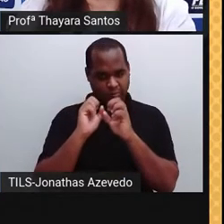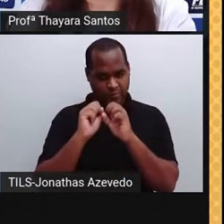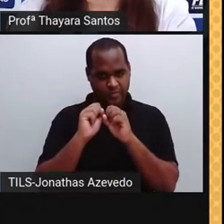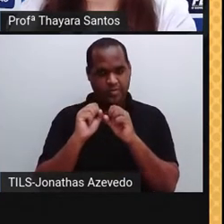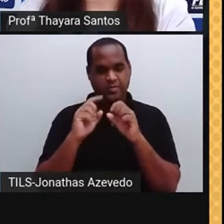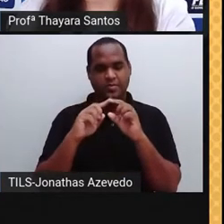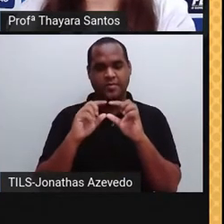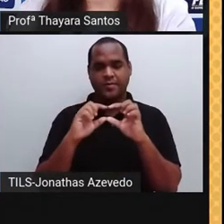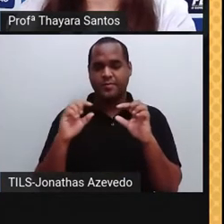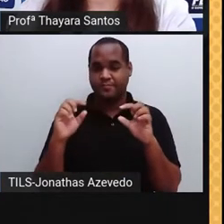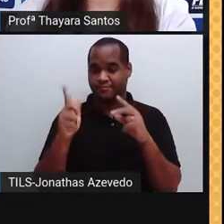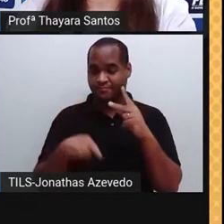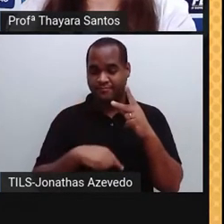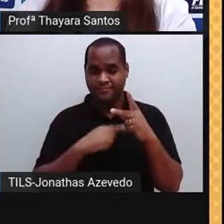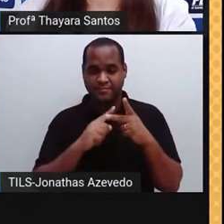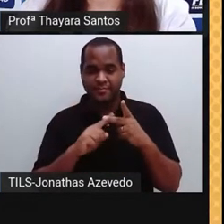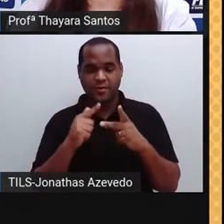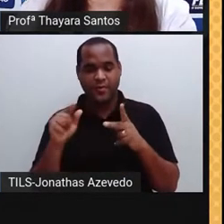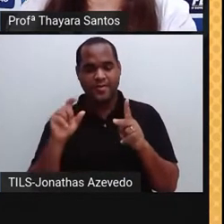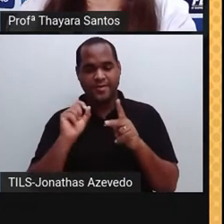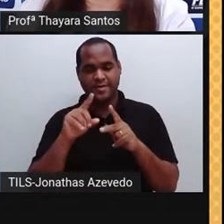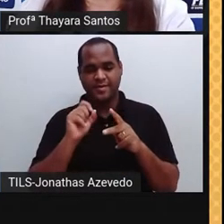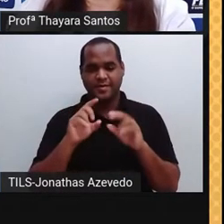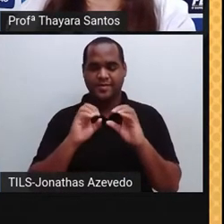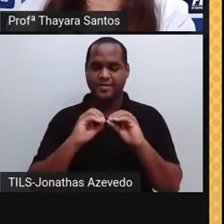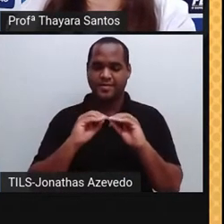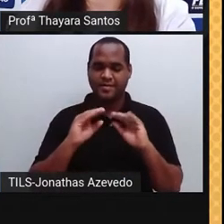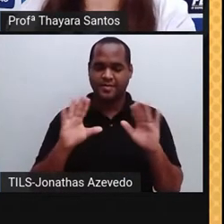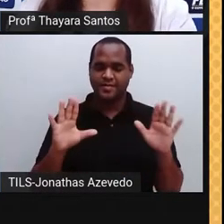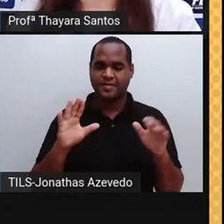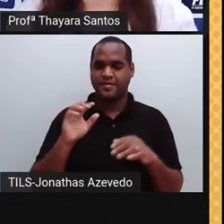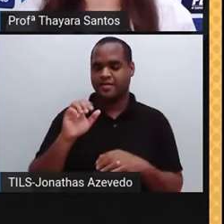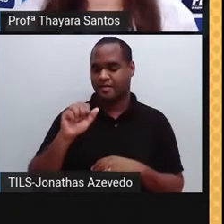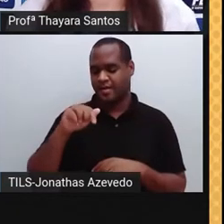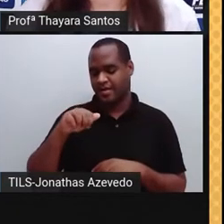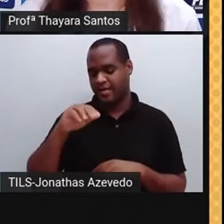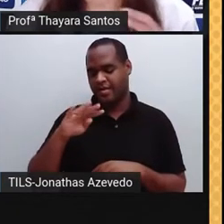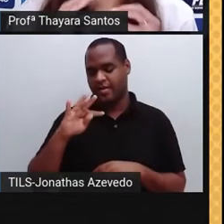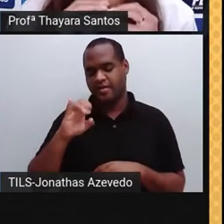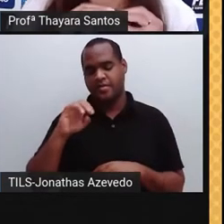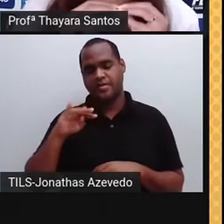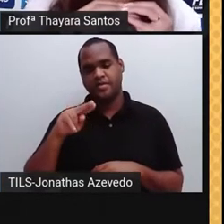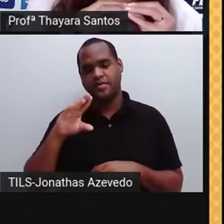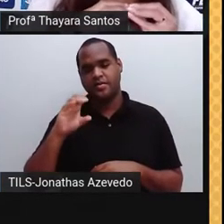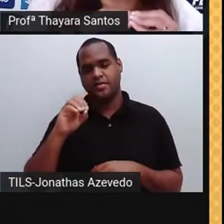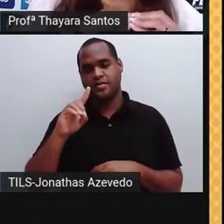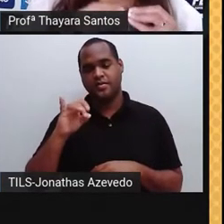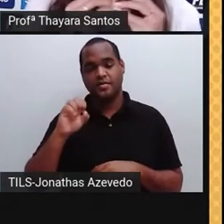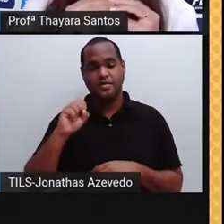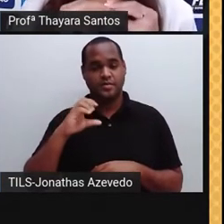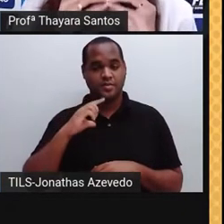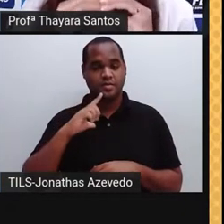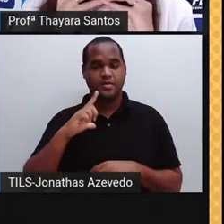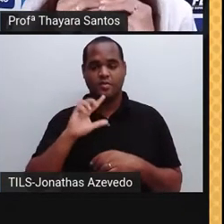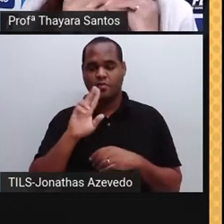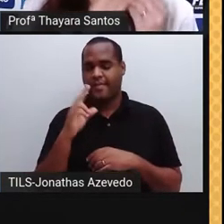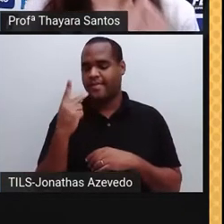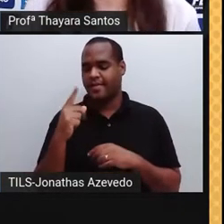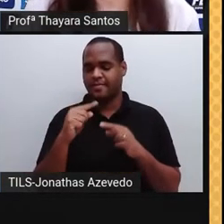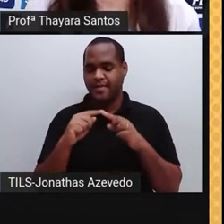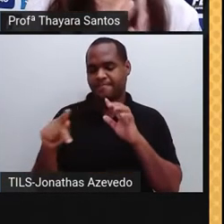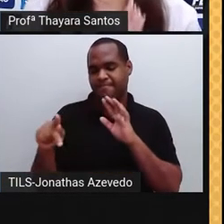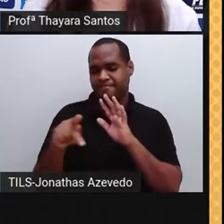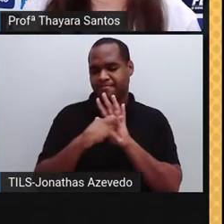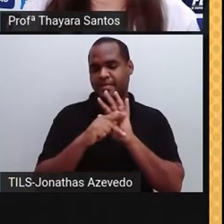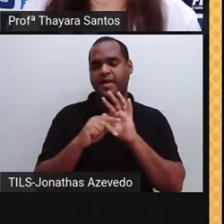lantanídeos, e a outra está em azulzinho claro, que são os actinídeos. Então, cada nomezinho desse tem a ver com as